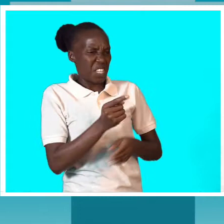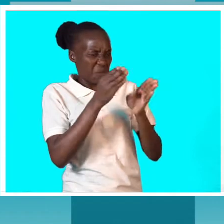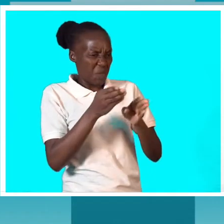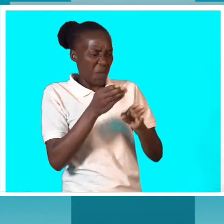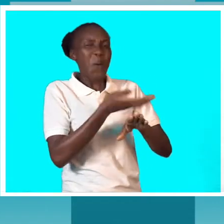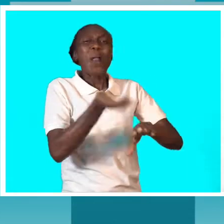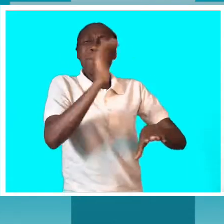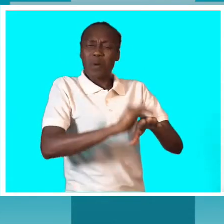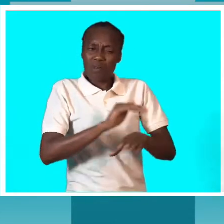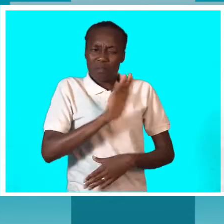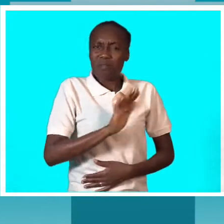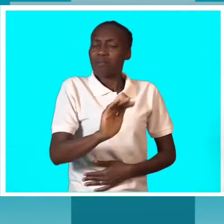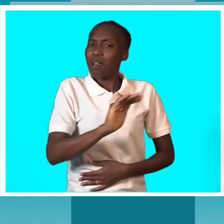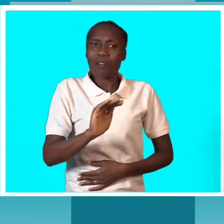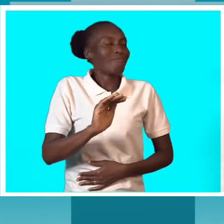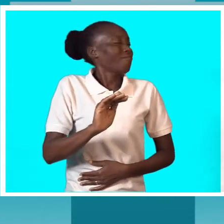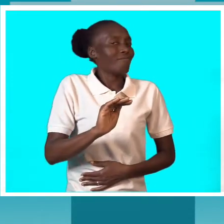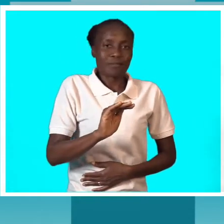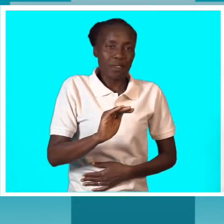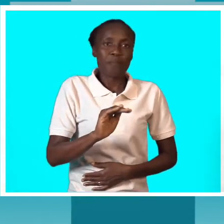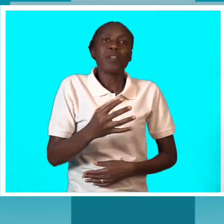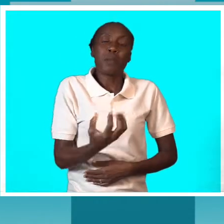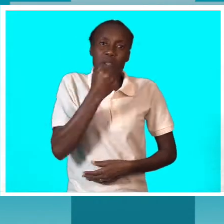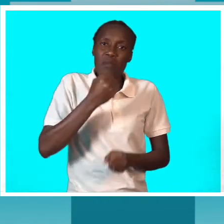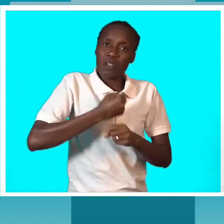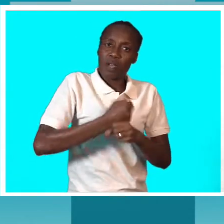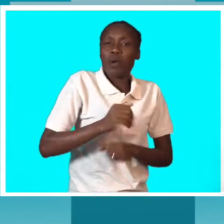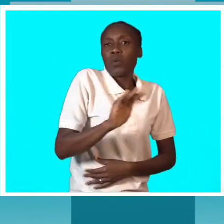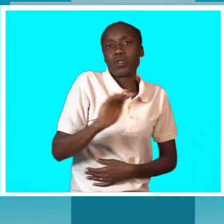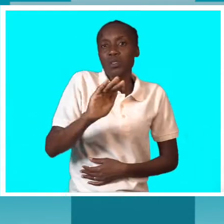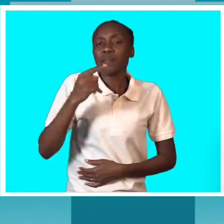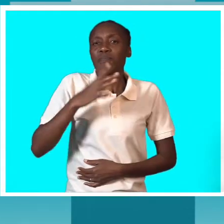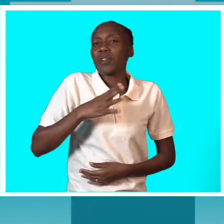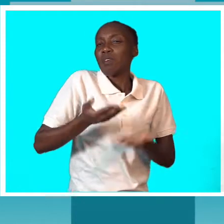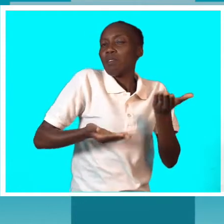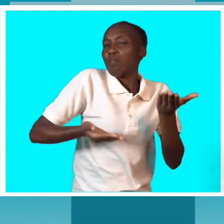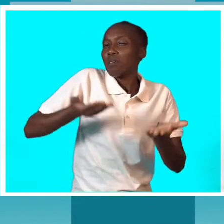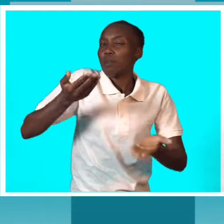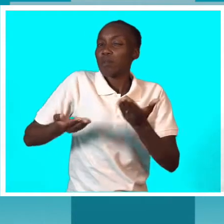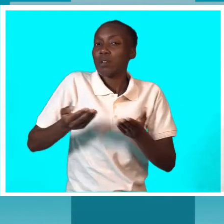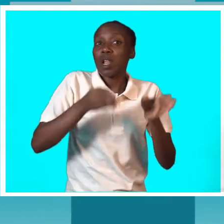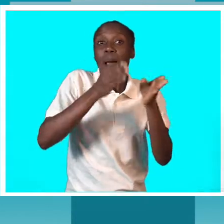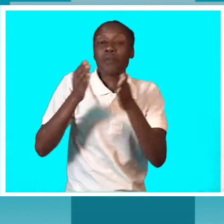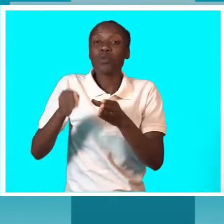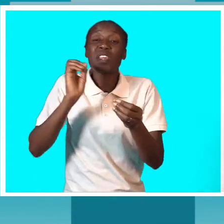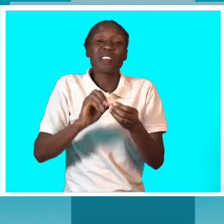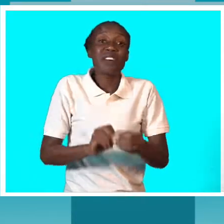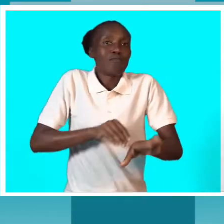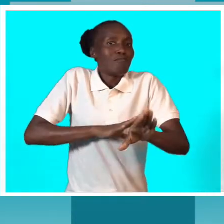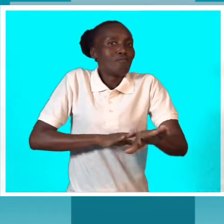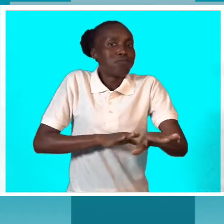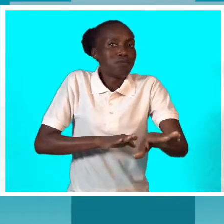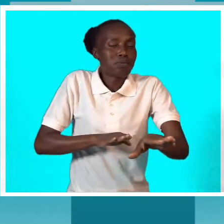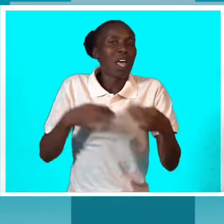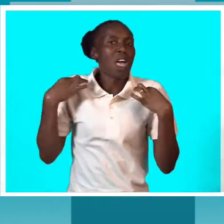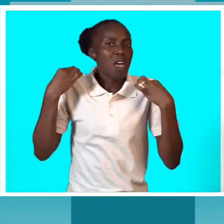área. Então, aqui é preciso trabalhar com a sociedade e dizer que, olha, independentemente de quem quer que coza a sua roupa, se é